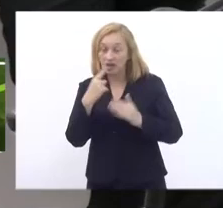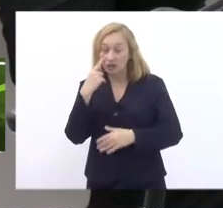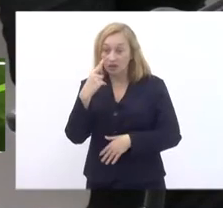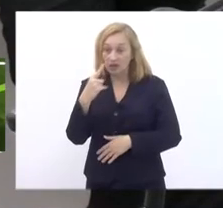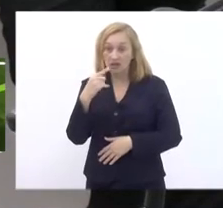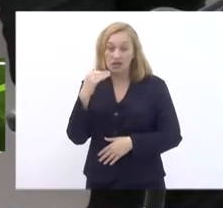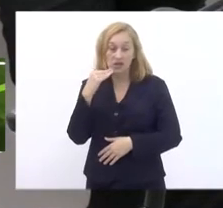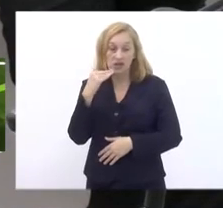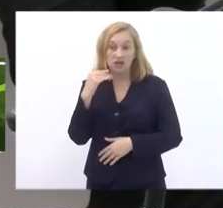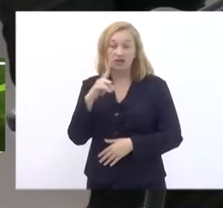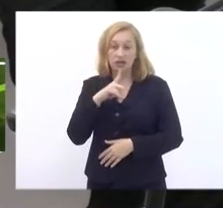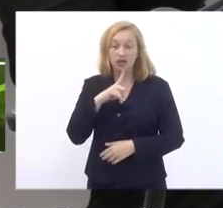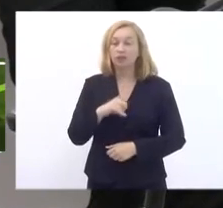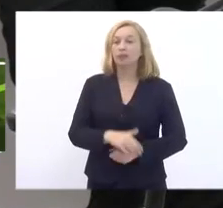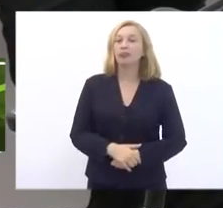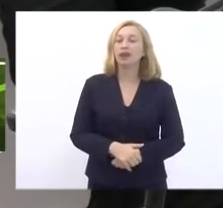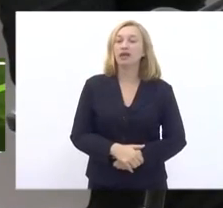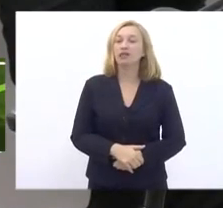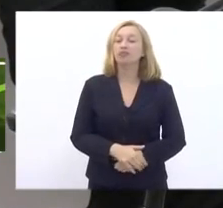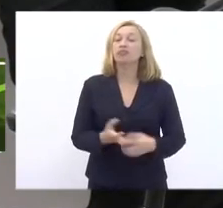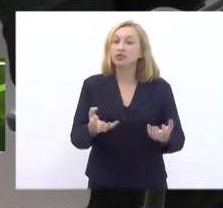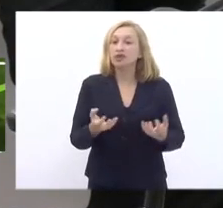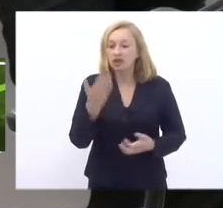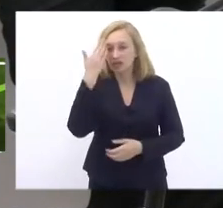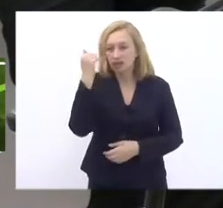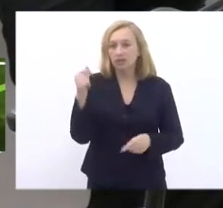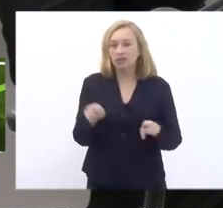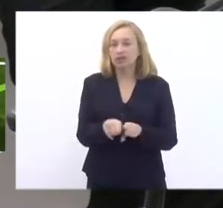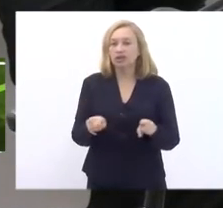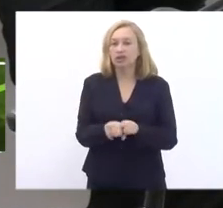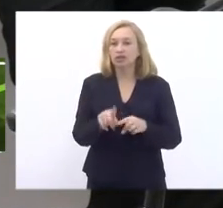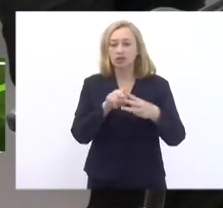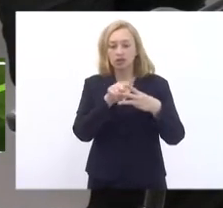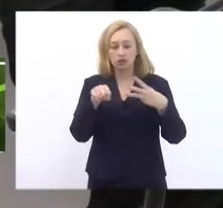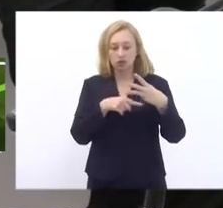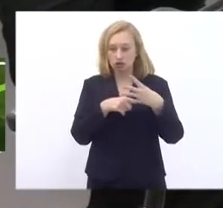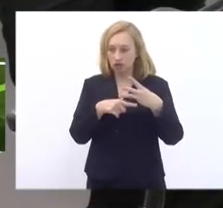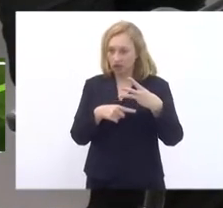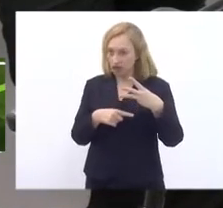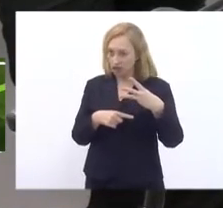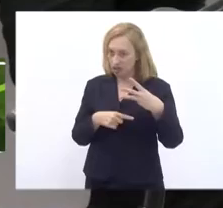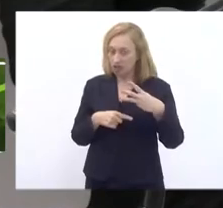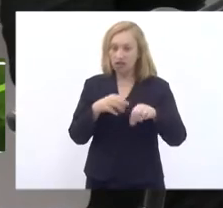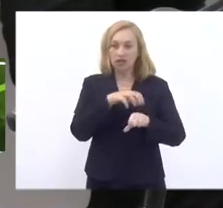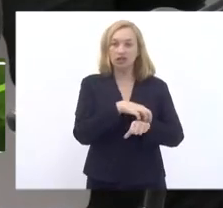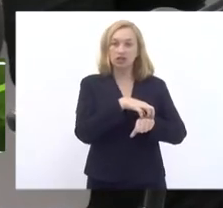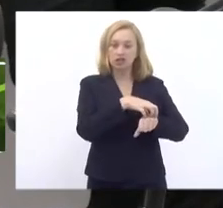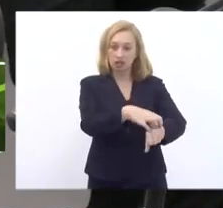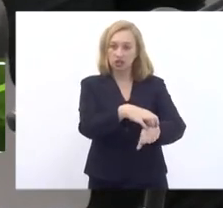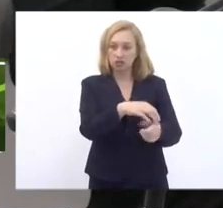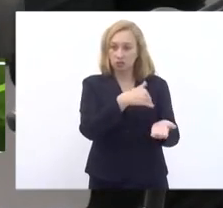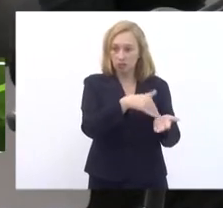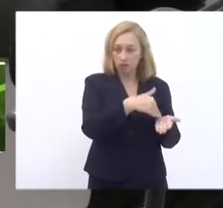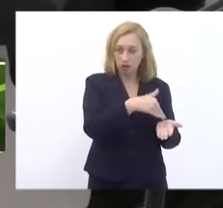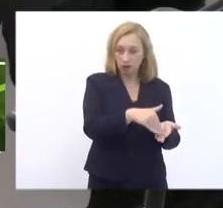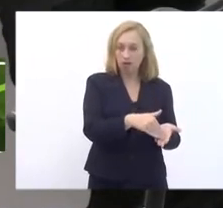investimentos. Então, eu queria saber também dos três interlocutores, transporte,